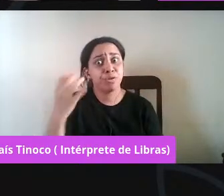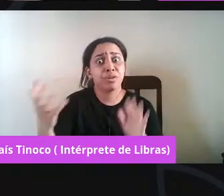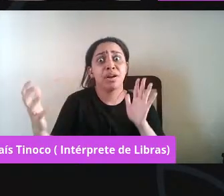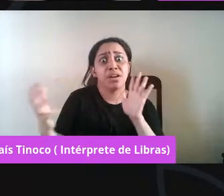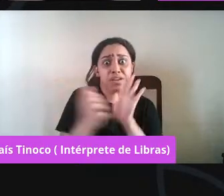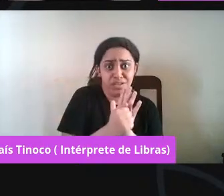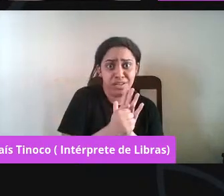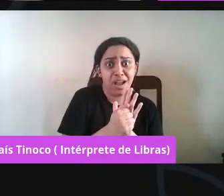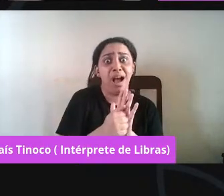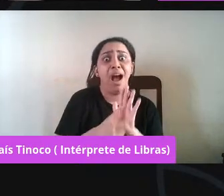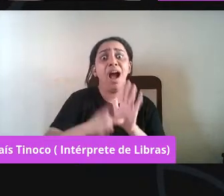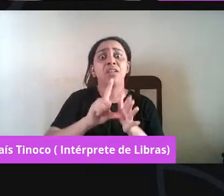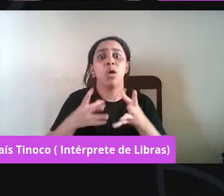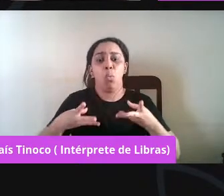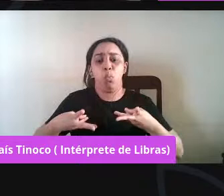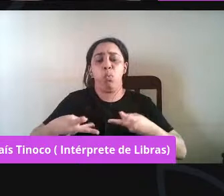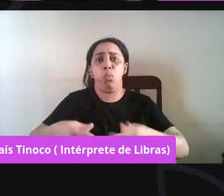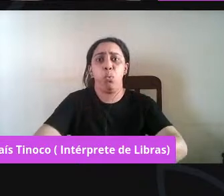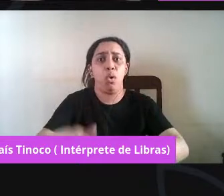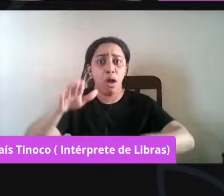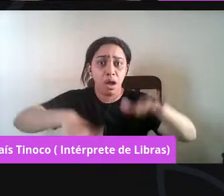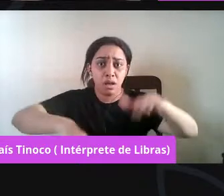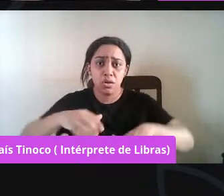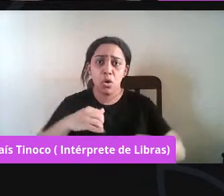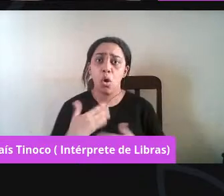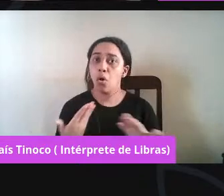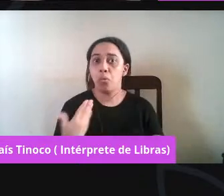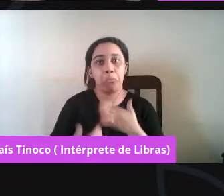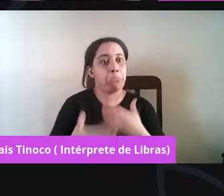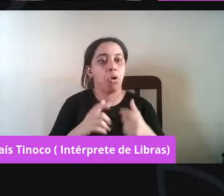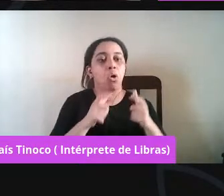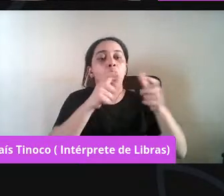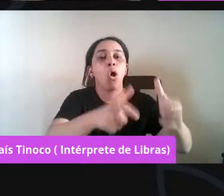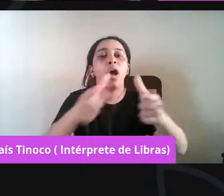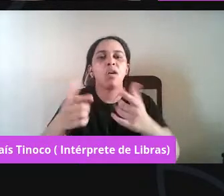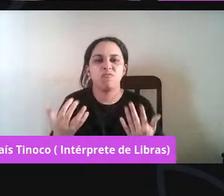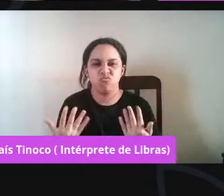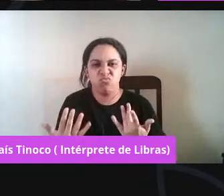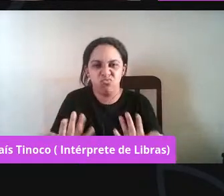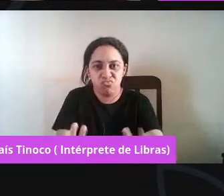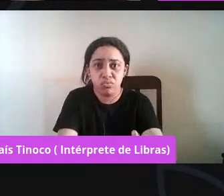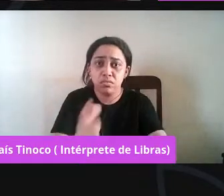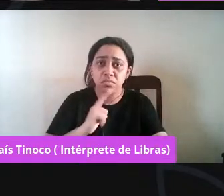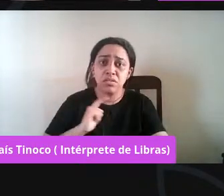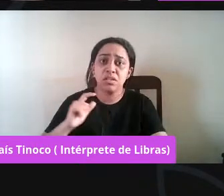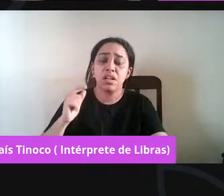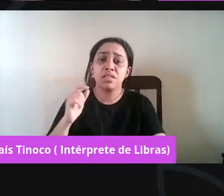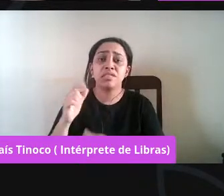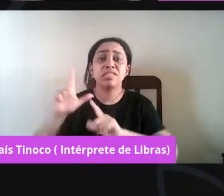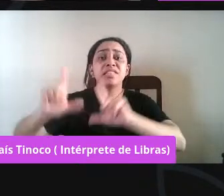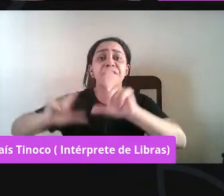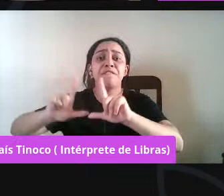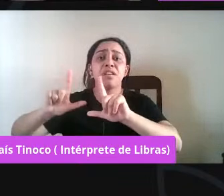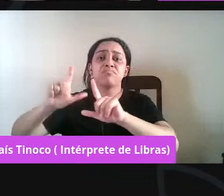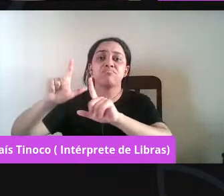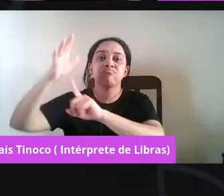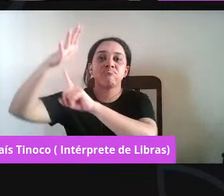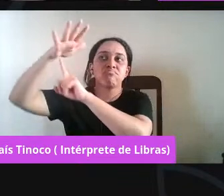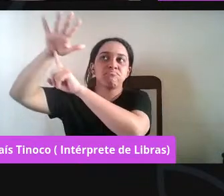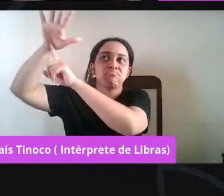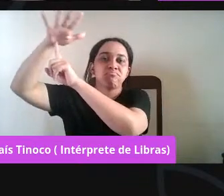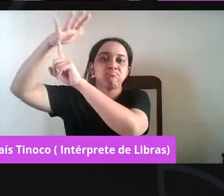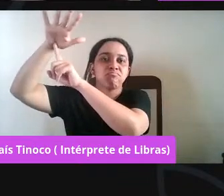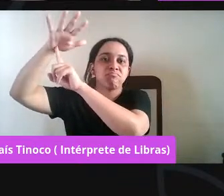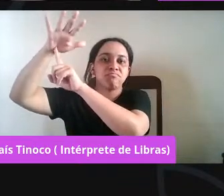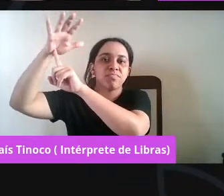entra, você vai aí no meio do mato, você tem as antenas de televisão, para aquelas carrinhas, às vezes é só uma cabana,